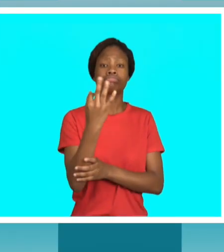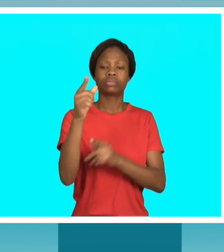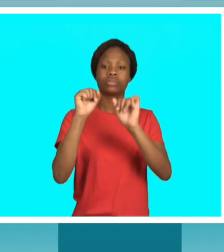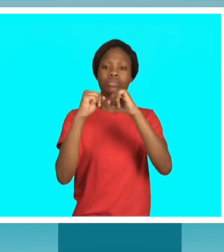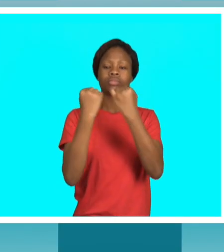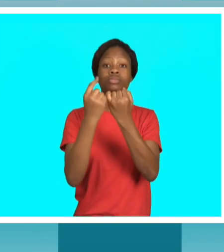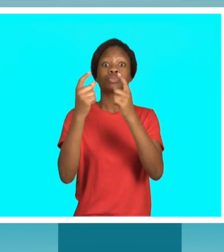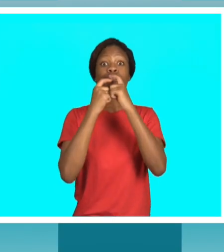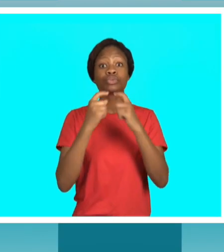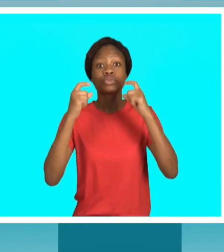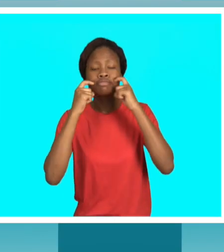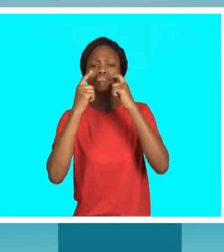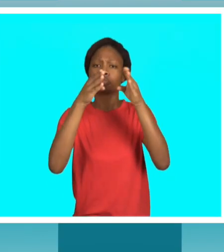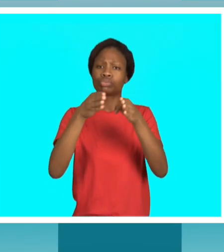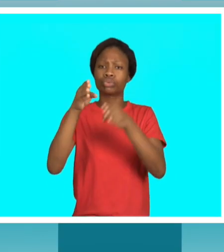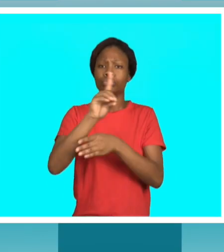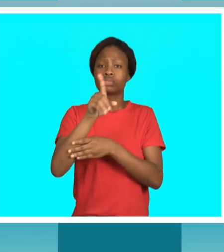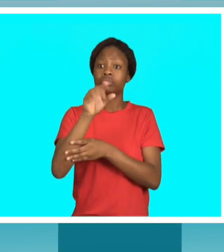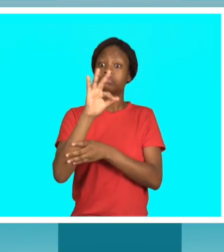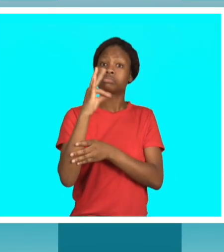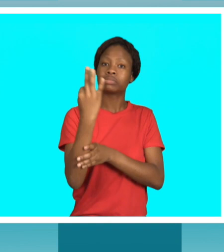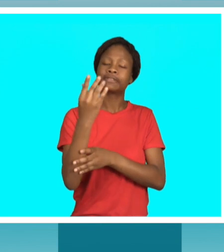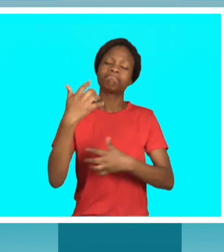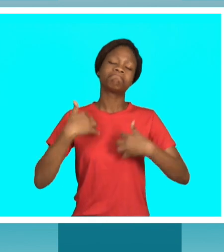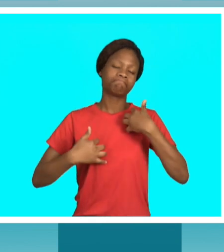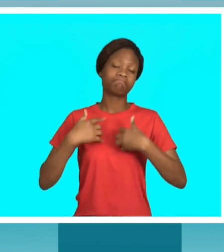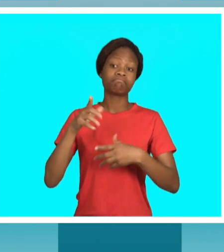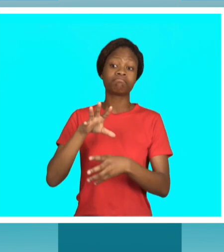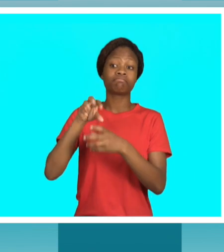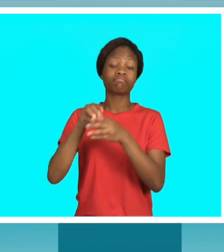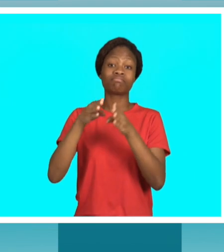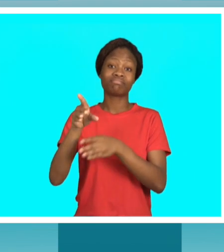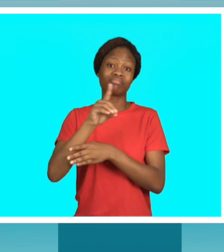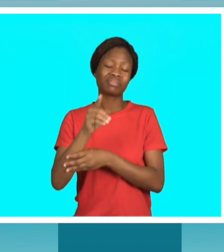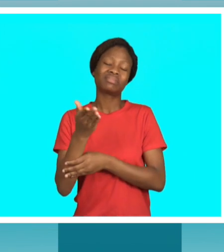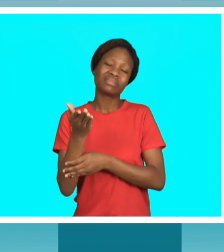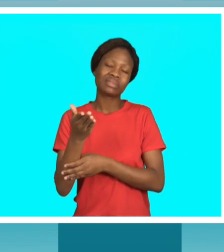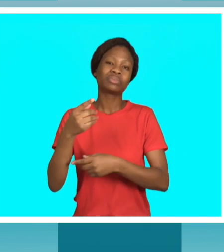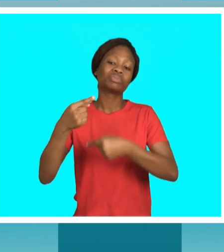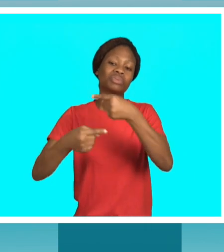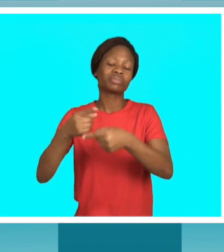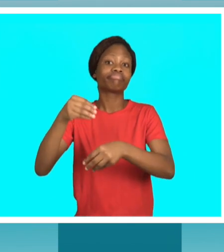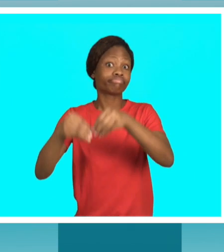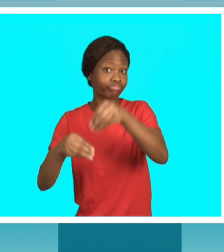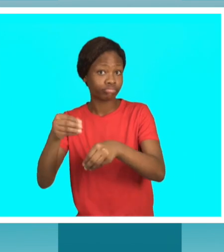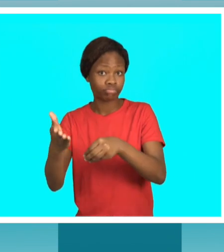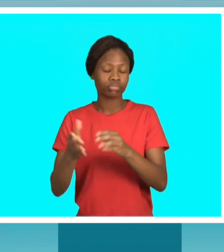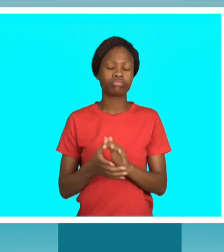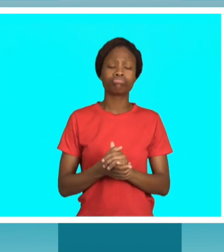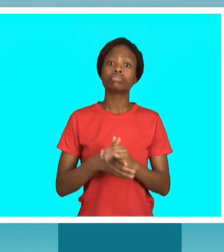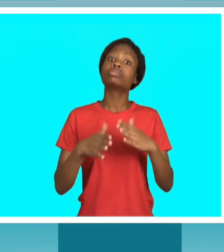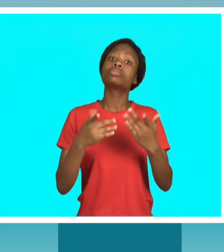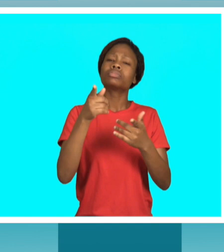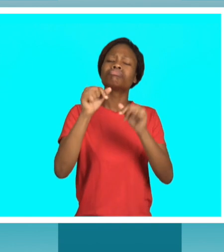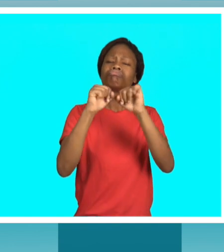das Associações Moçambicanas de Pessoas com Deficiência, FAMOD, está preocupado com a inclusão de pessoas com deficiência no